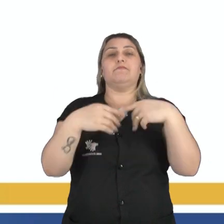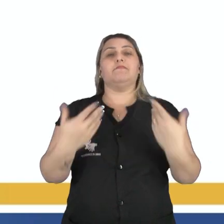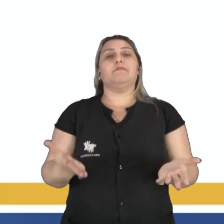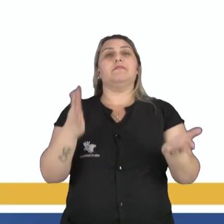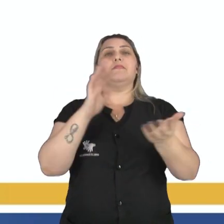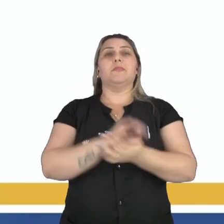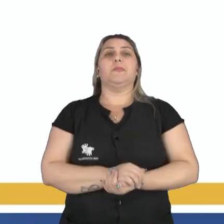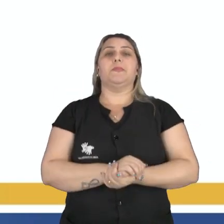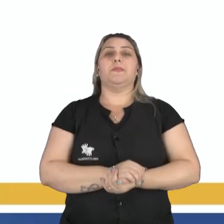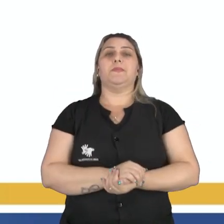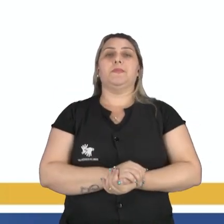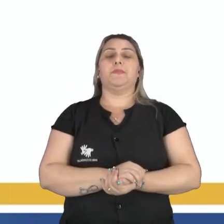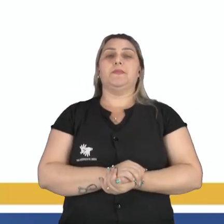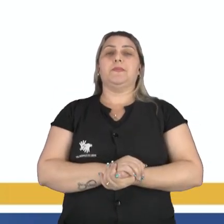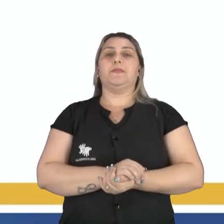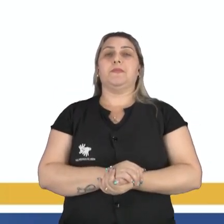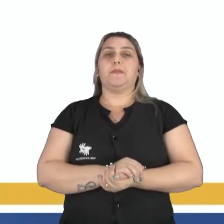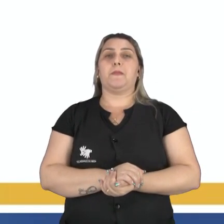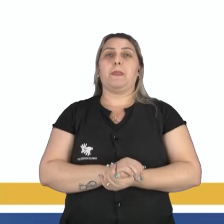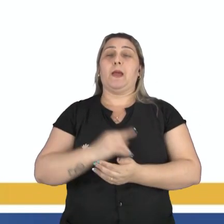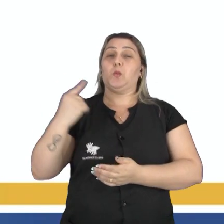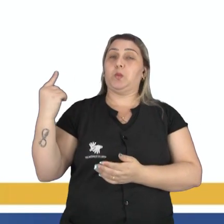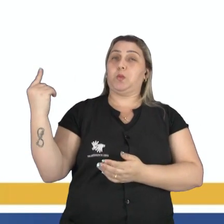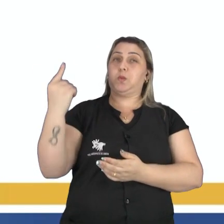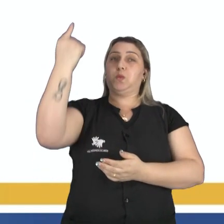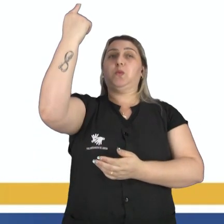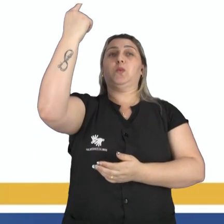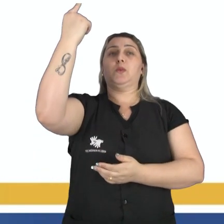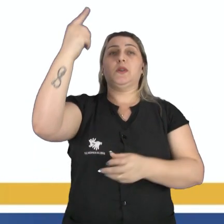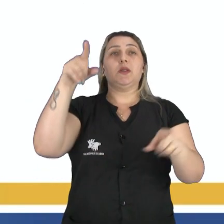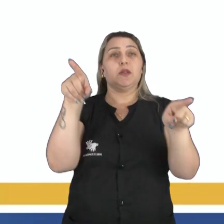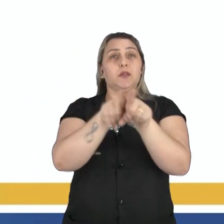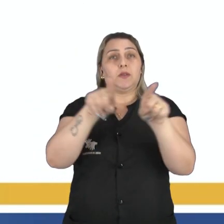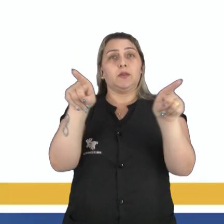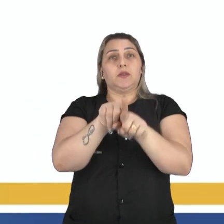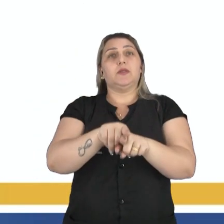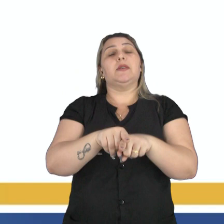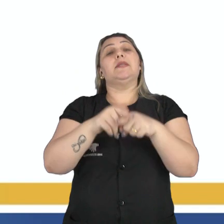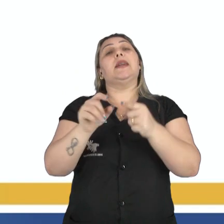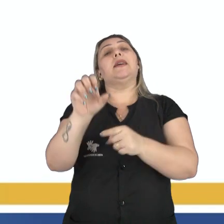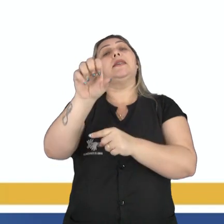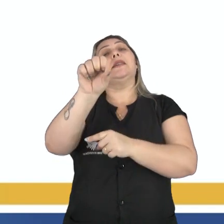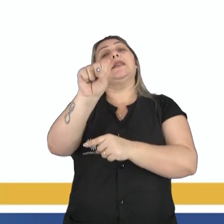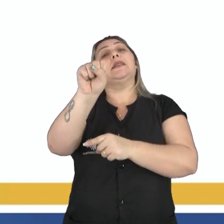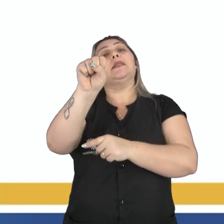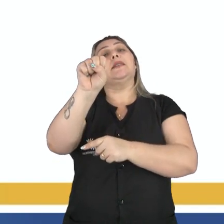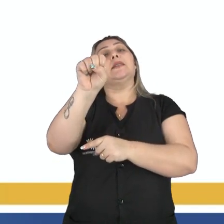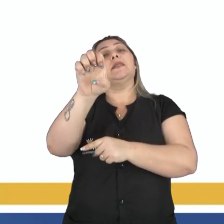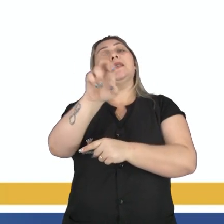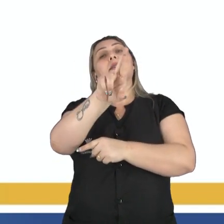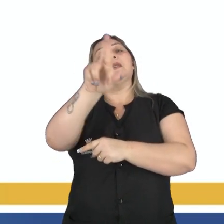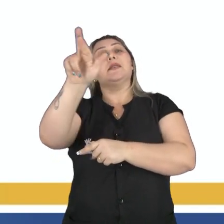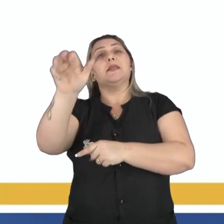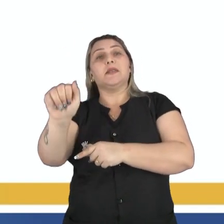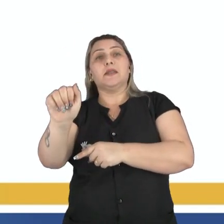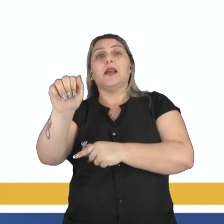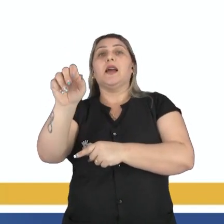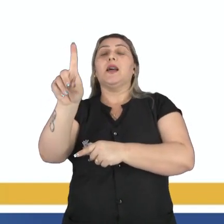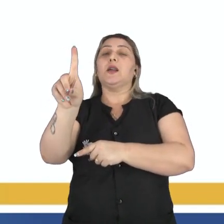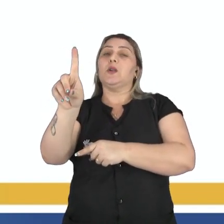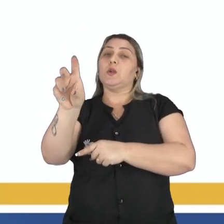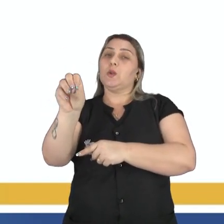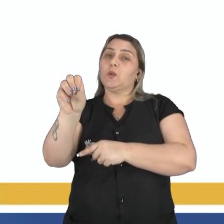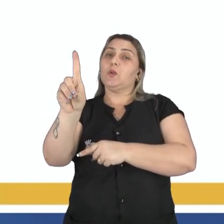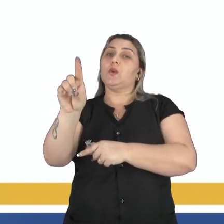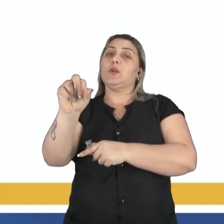digamos, íngremes, né, de grandes altitudes. E aí também nós não poderíamos deixar de falar sobre o Parque Nacional